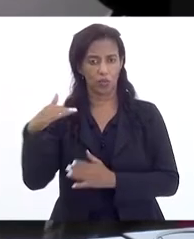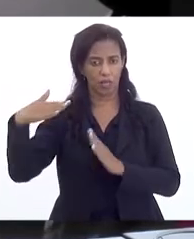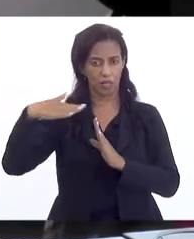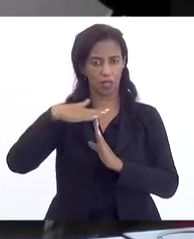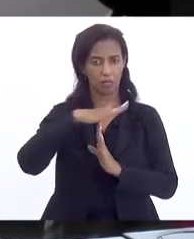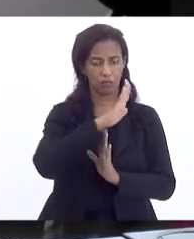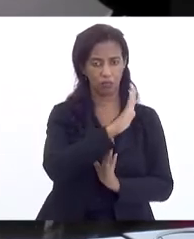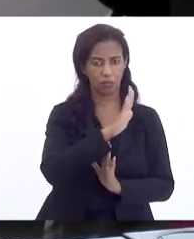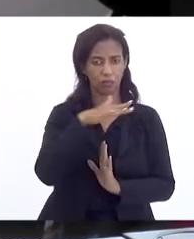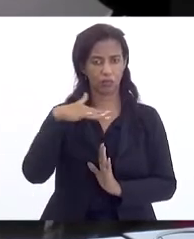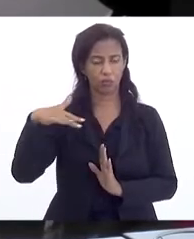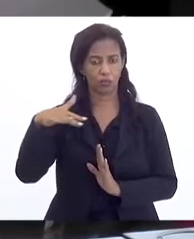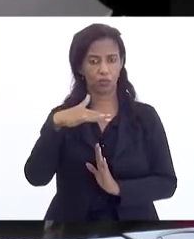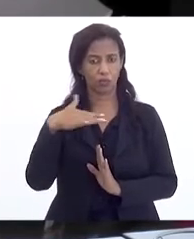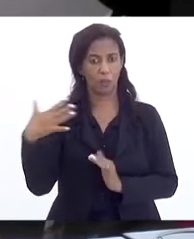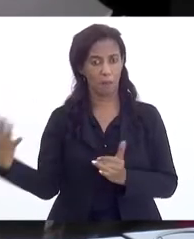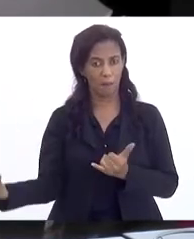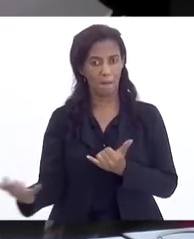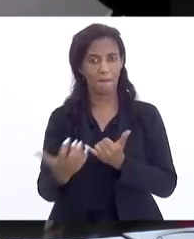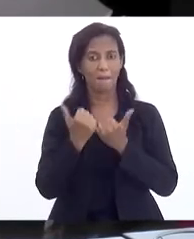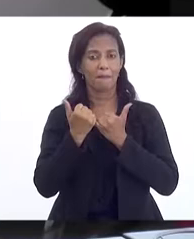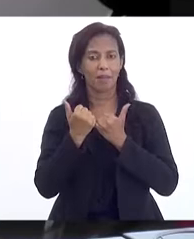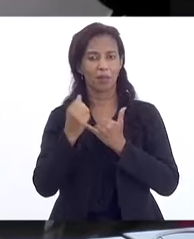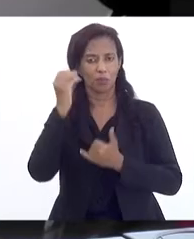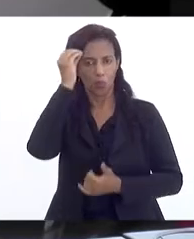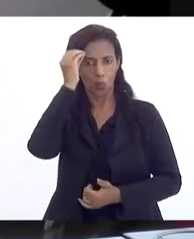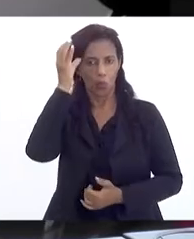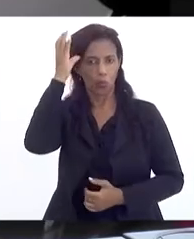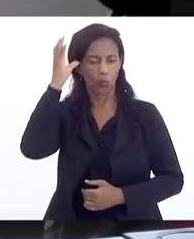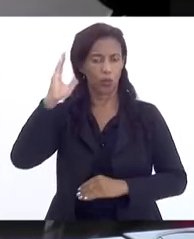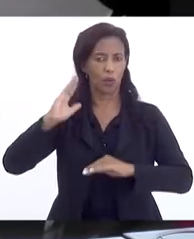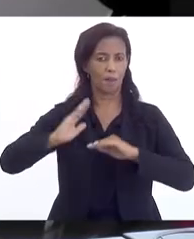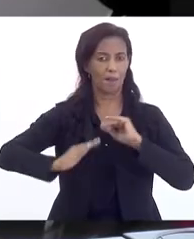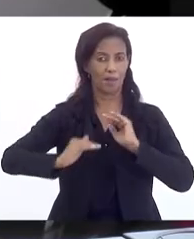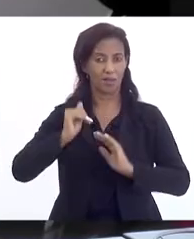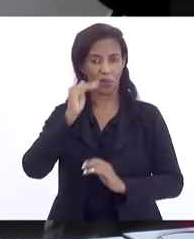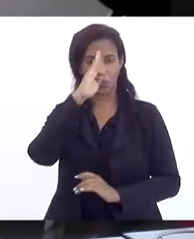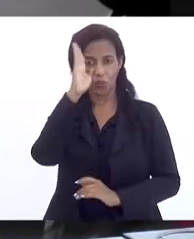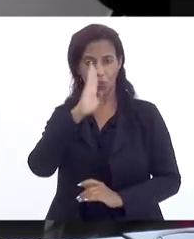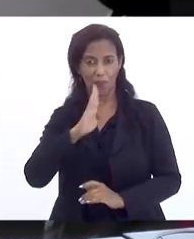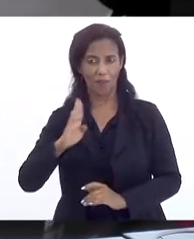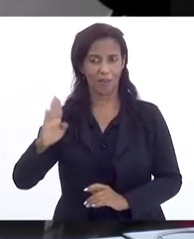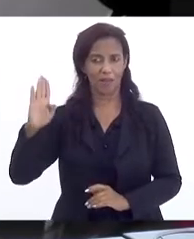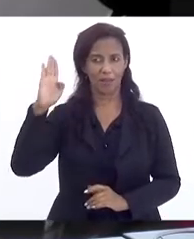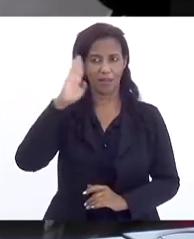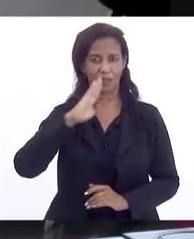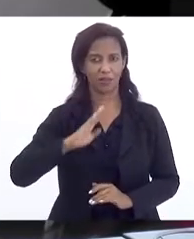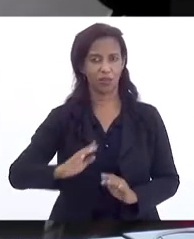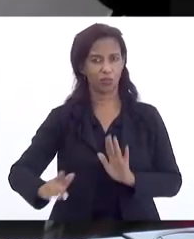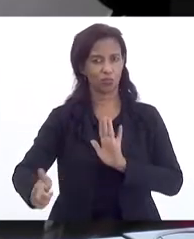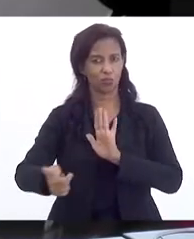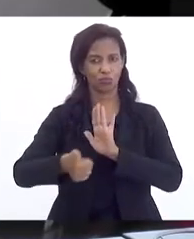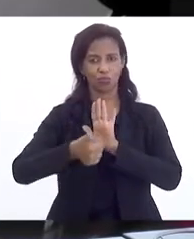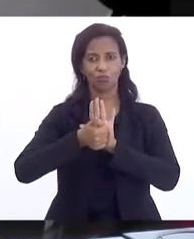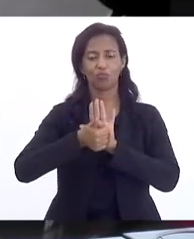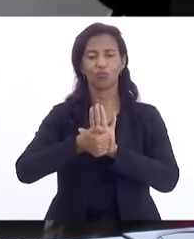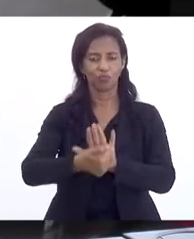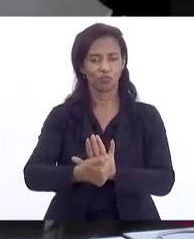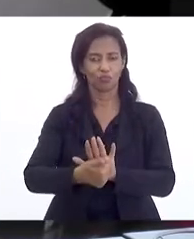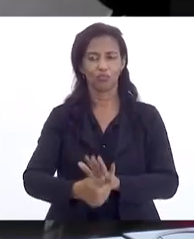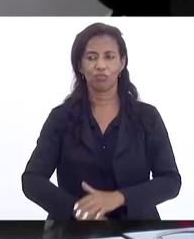Cristóvão, constituído como patrimônio cultural e material do Brasil por todos os efeitos legais.